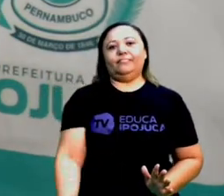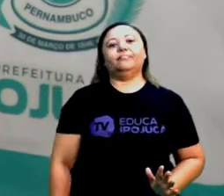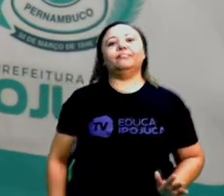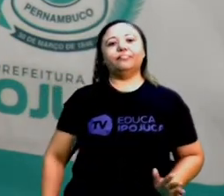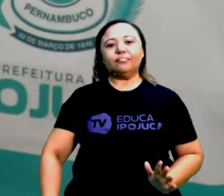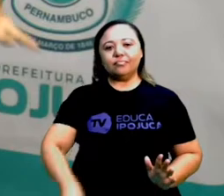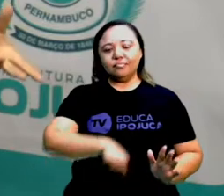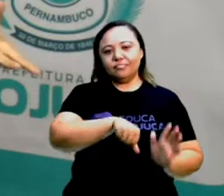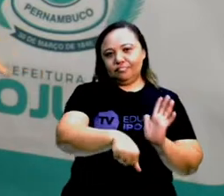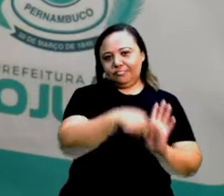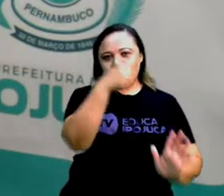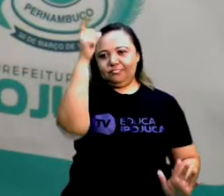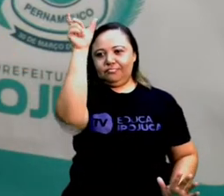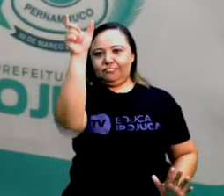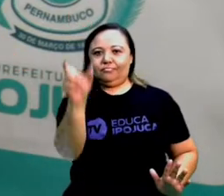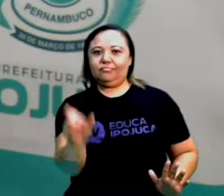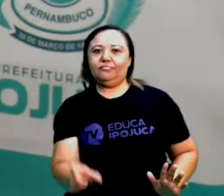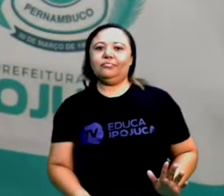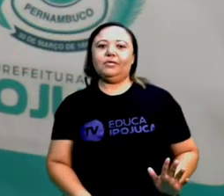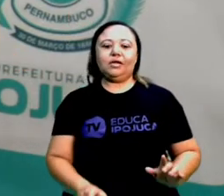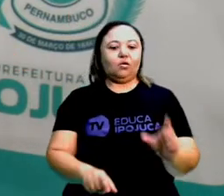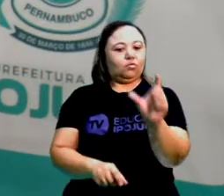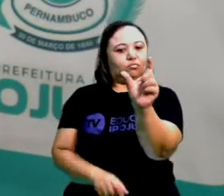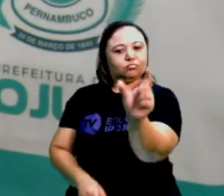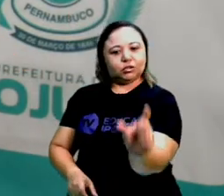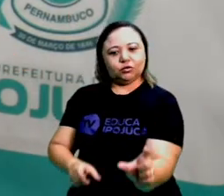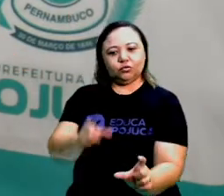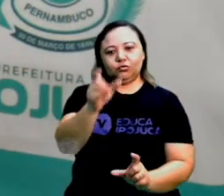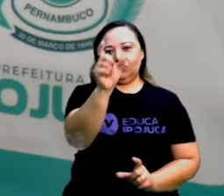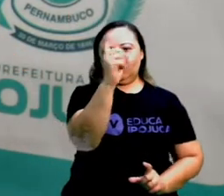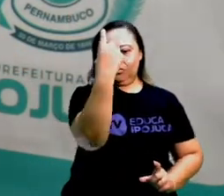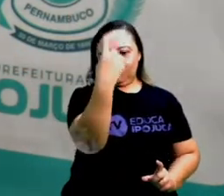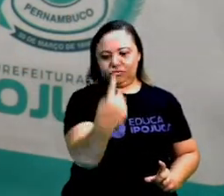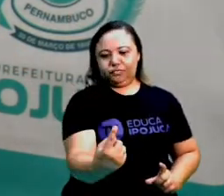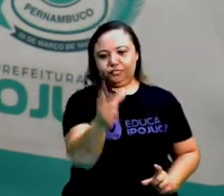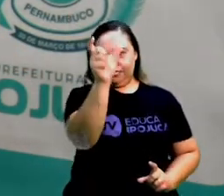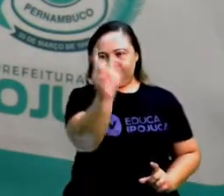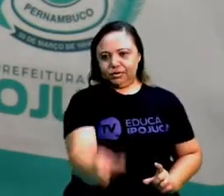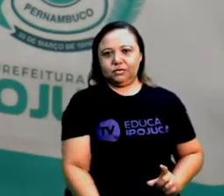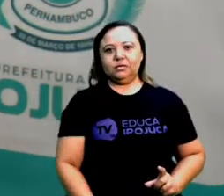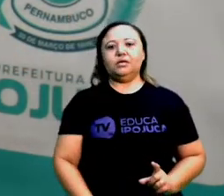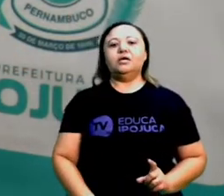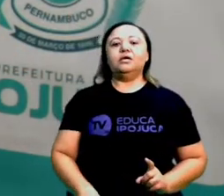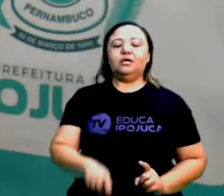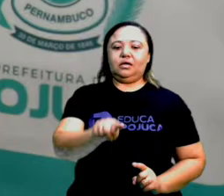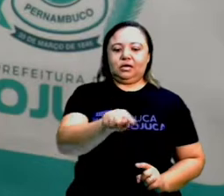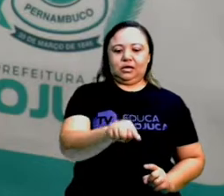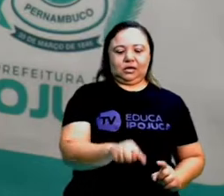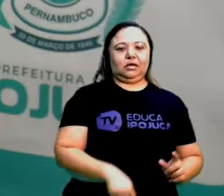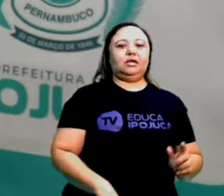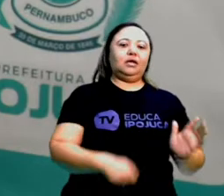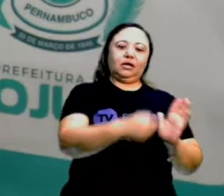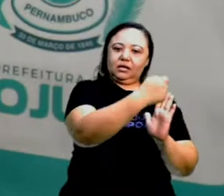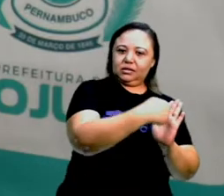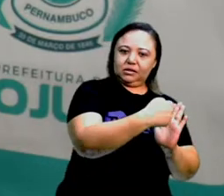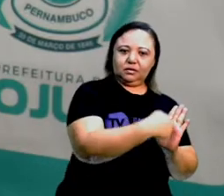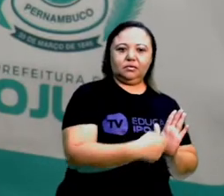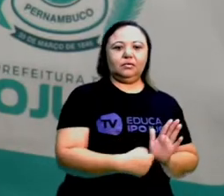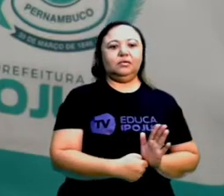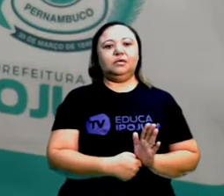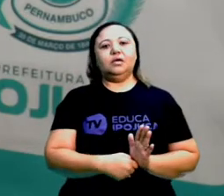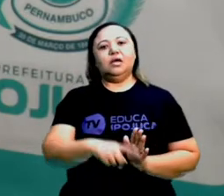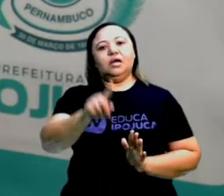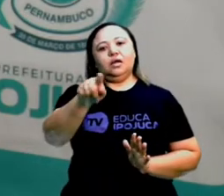personagem. E o narrador observador, né? Esse tipo de narrador apresenta o texto narrado na terceira pessoa,